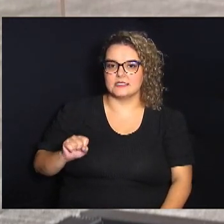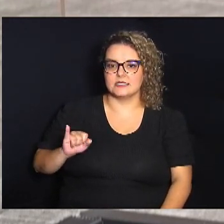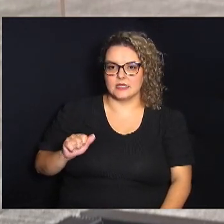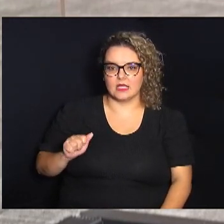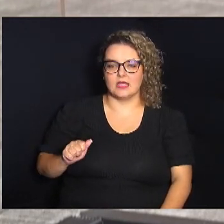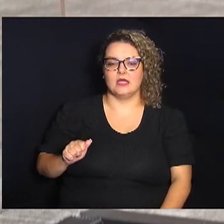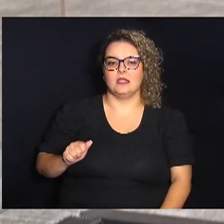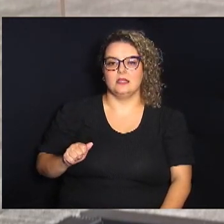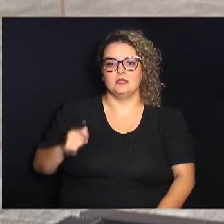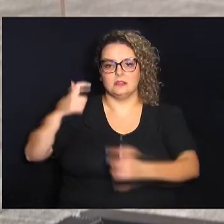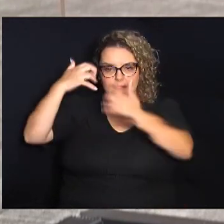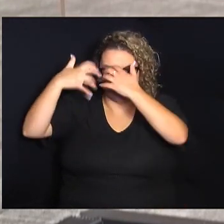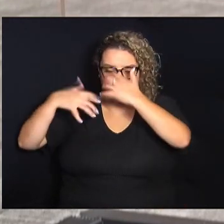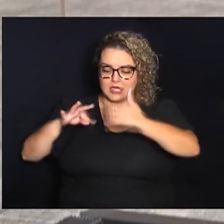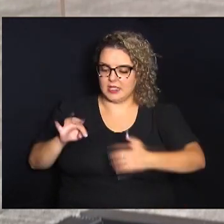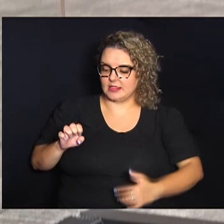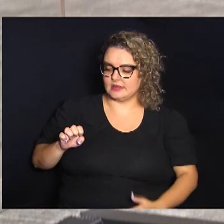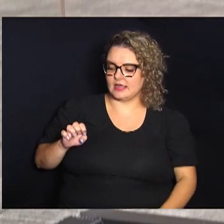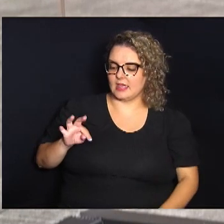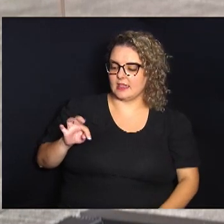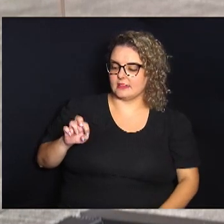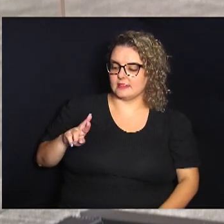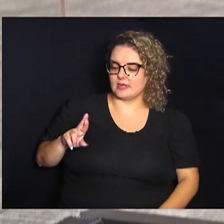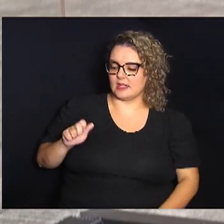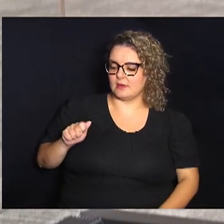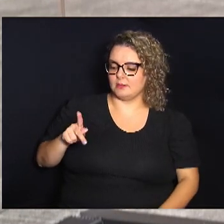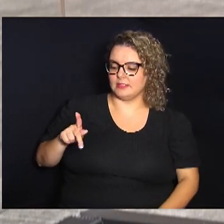G82.4, tetraplegia espasmática,